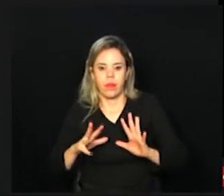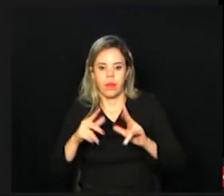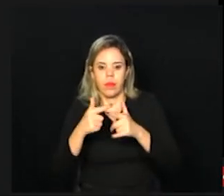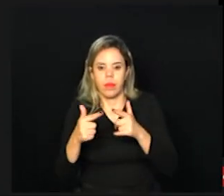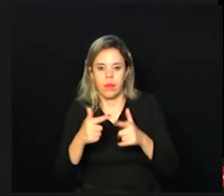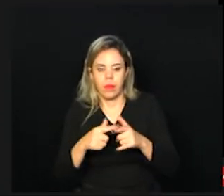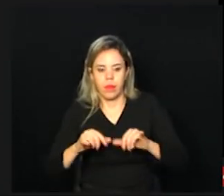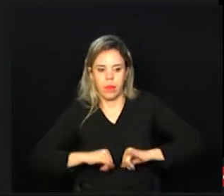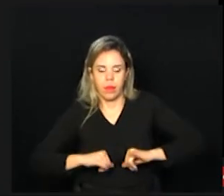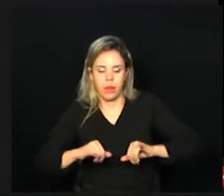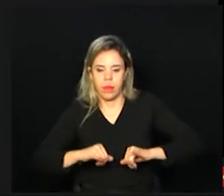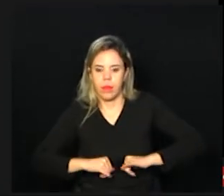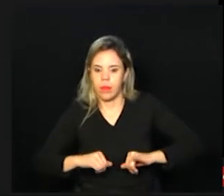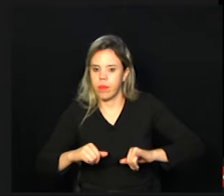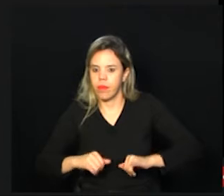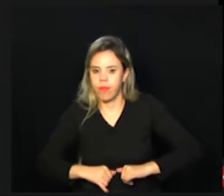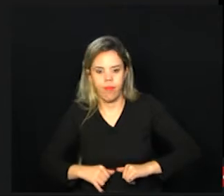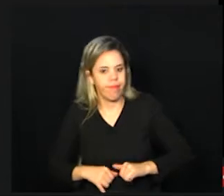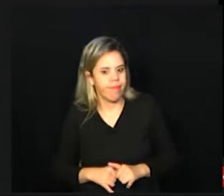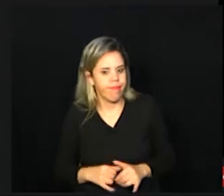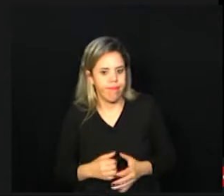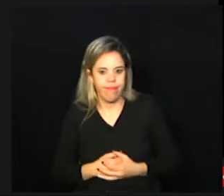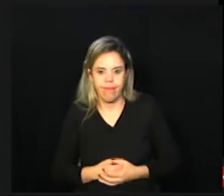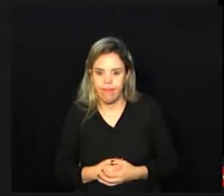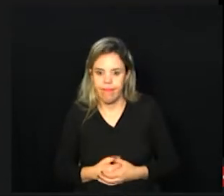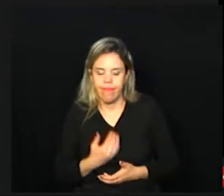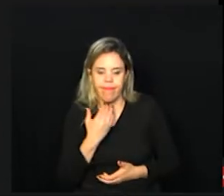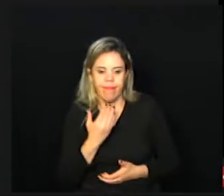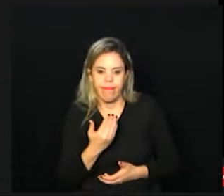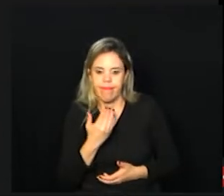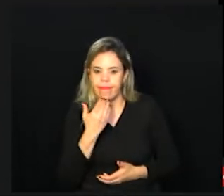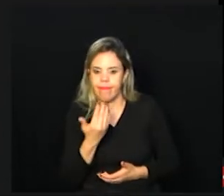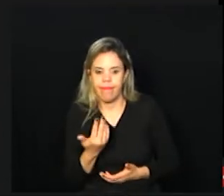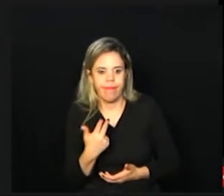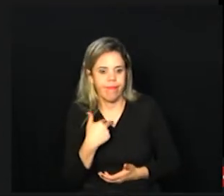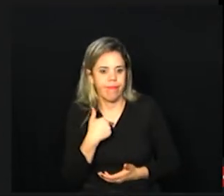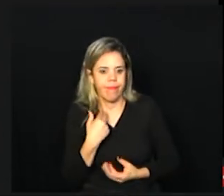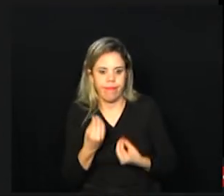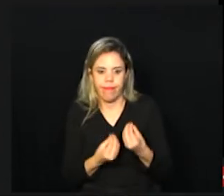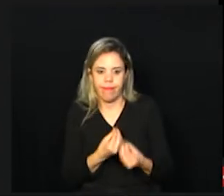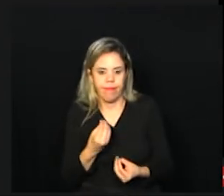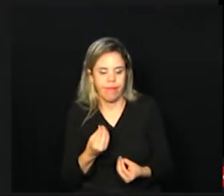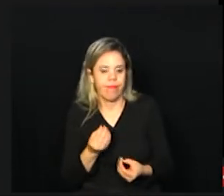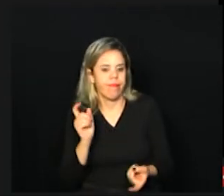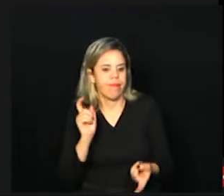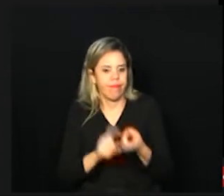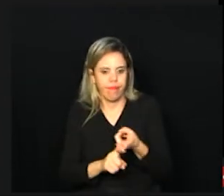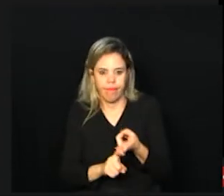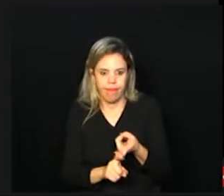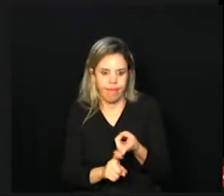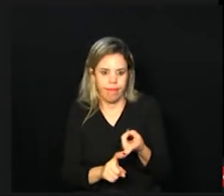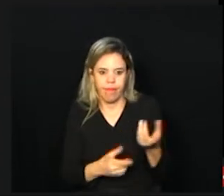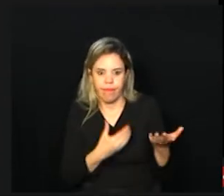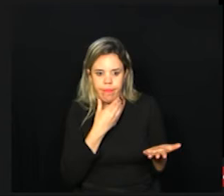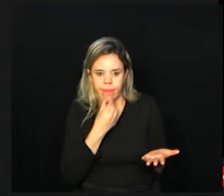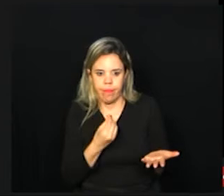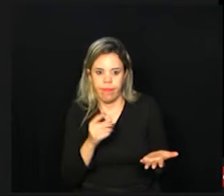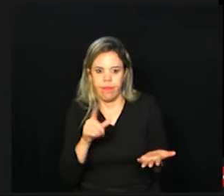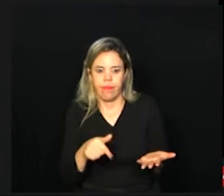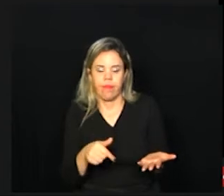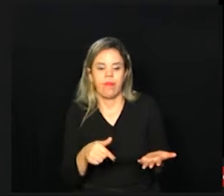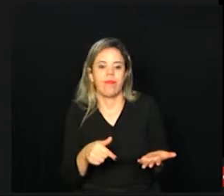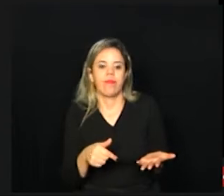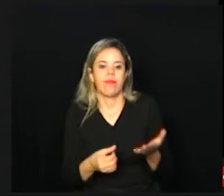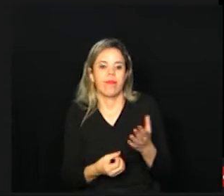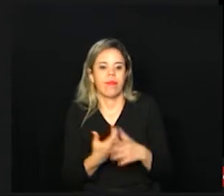está sofrendo, praticamente não tem como você punibilizar esse homem. E assim mesmo, quando